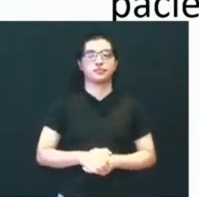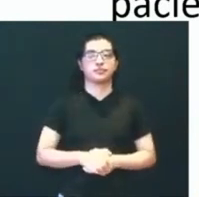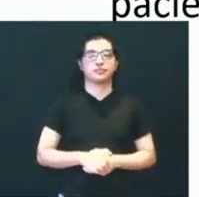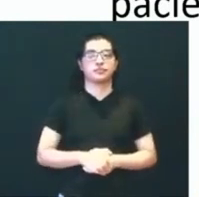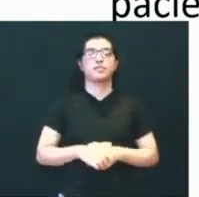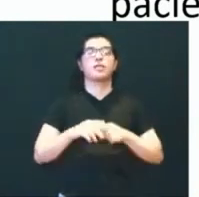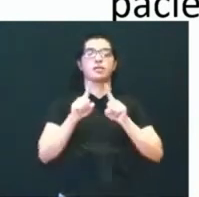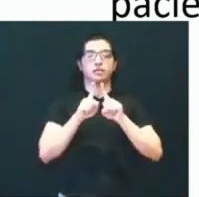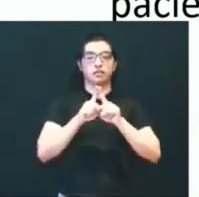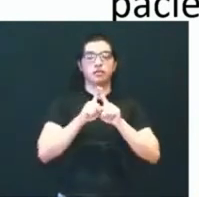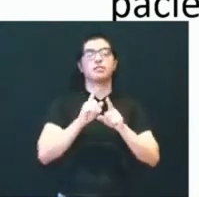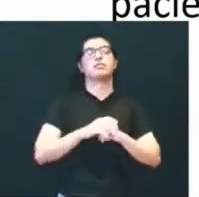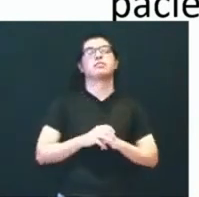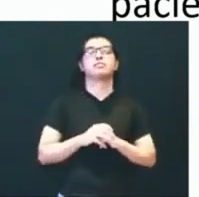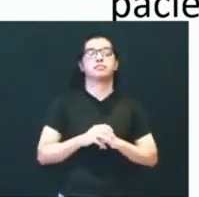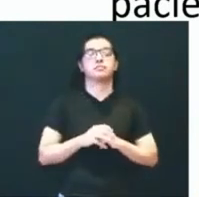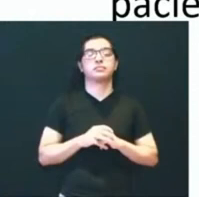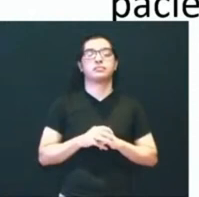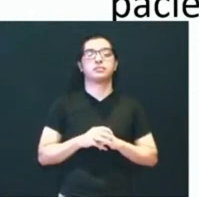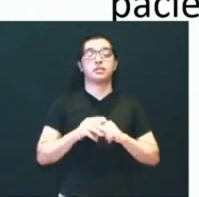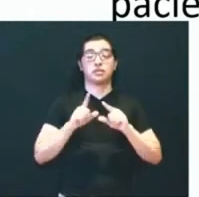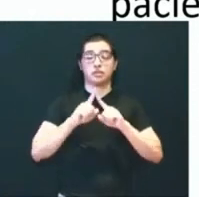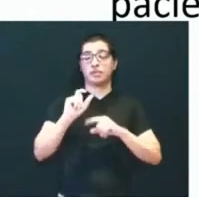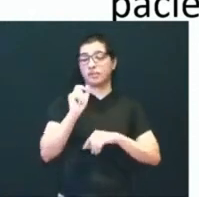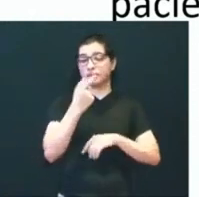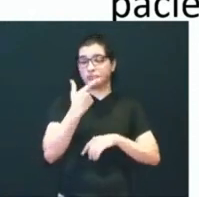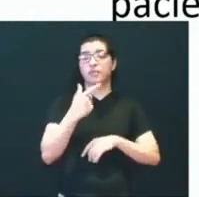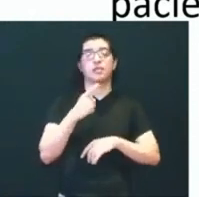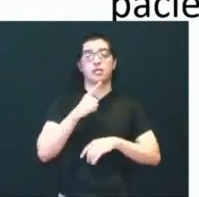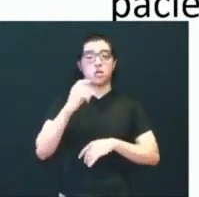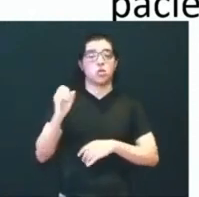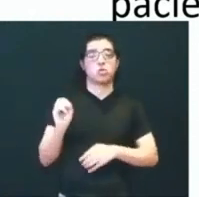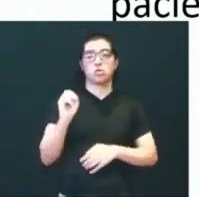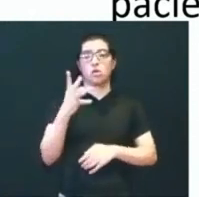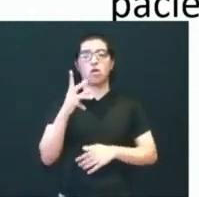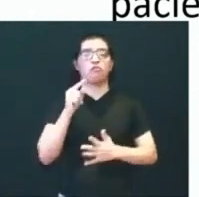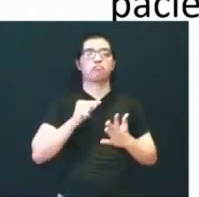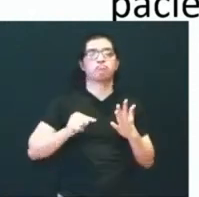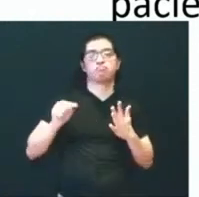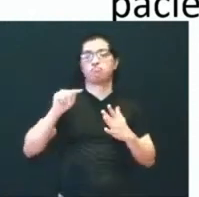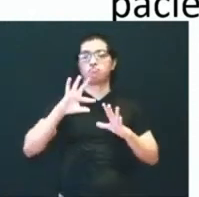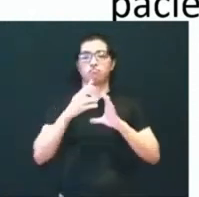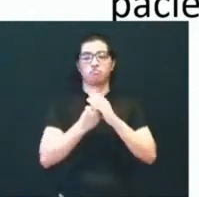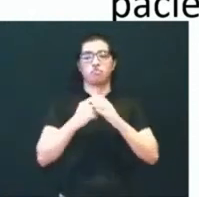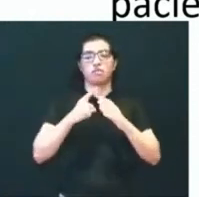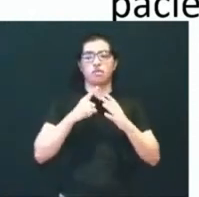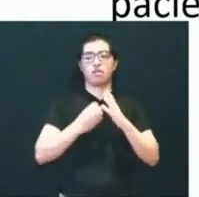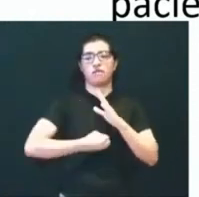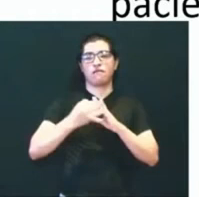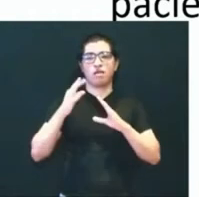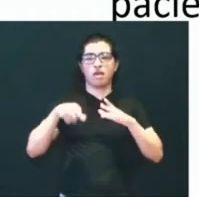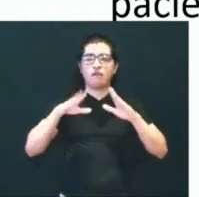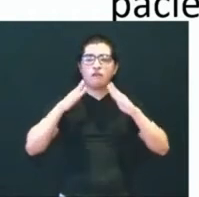que especificamente o surgimento dessas drogas-alvo, essas novas moléculas que são específicas para